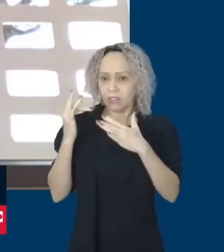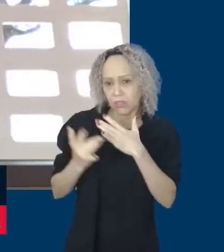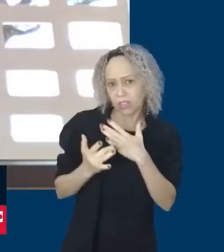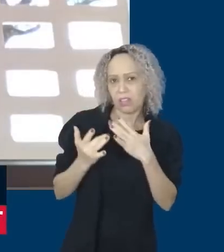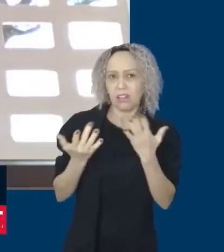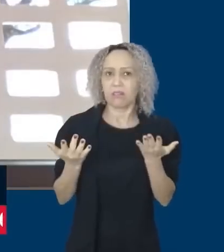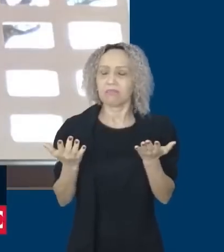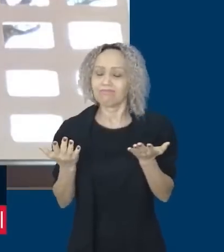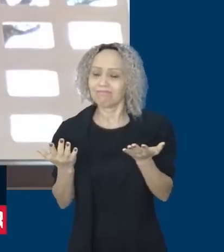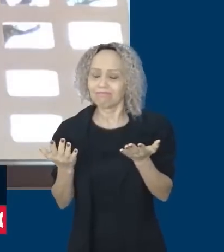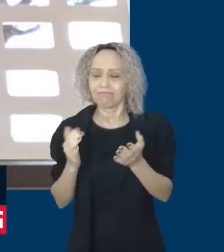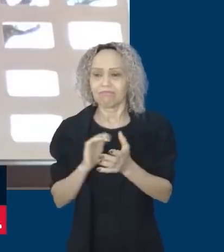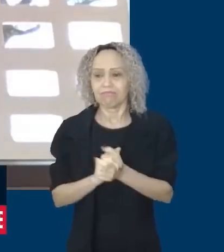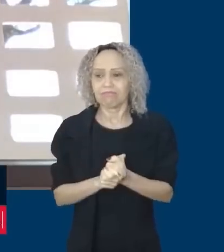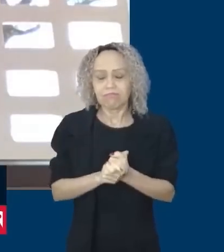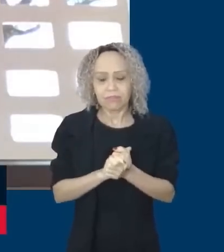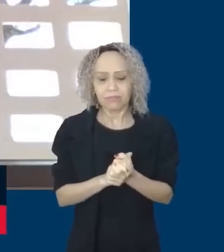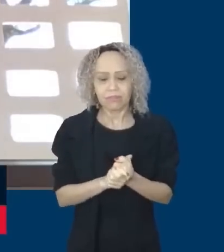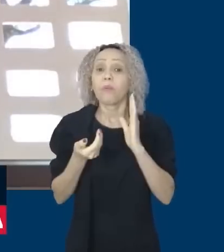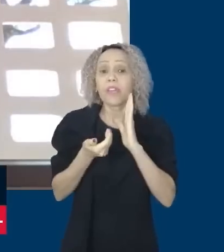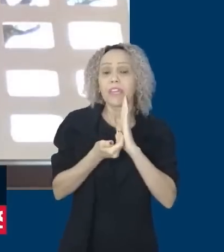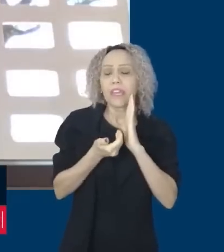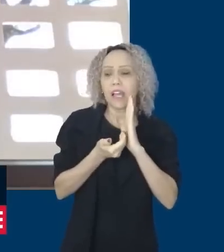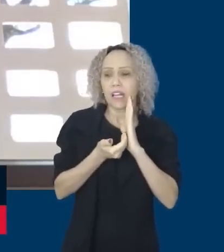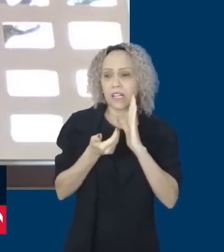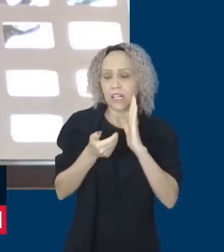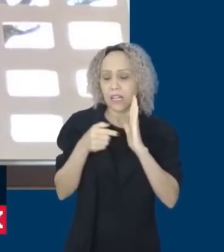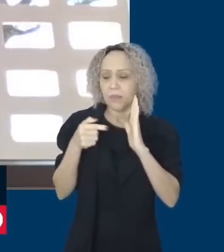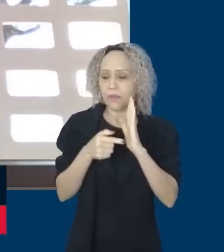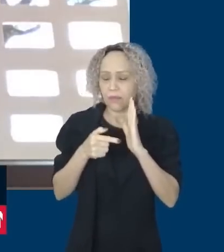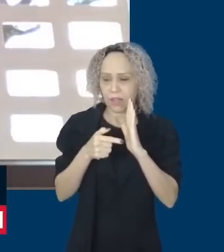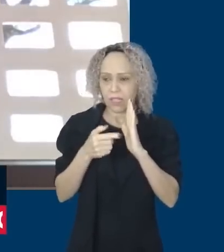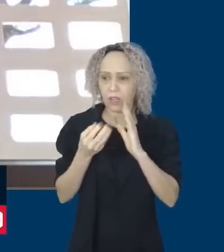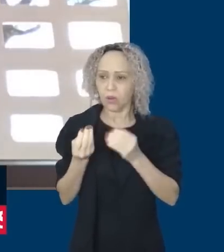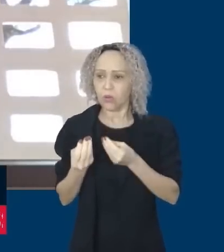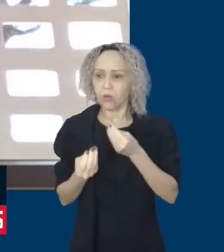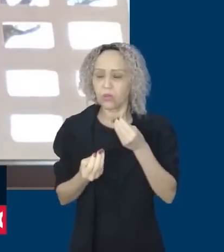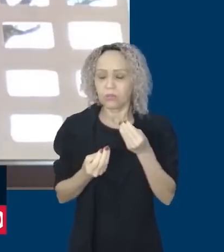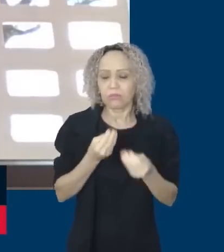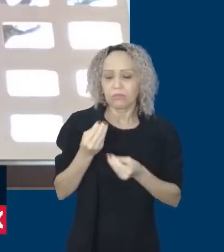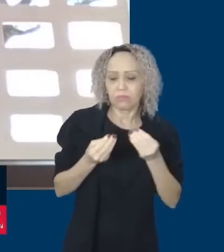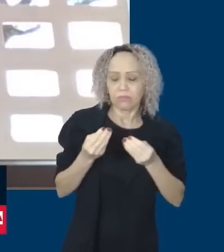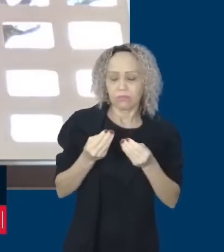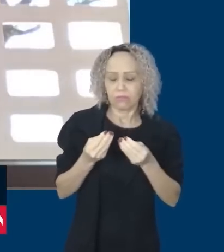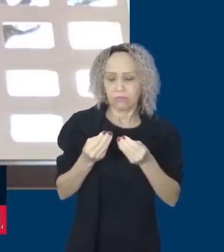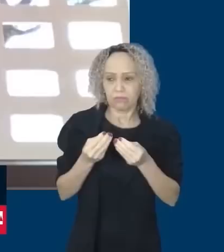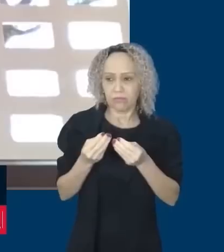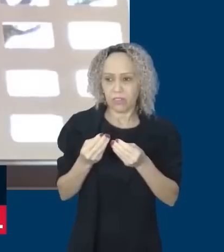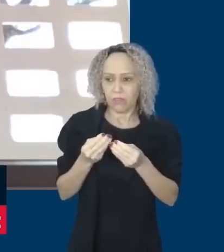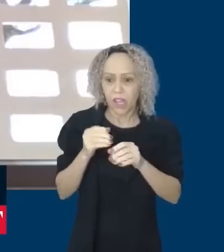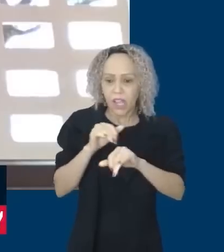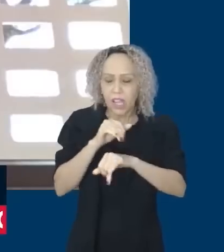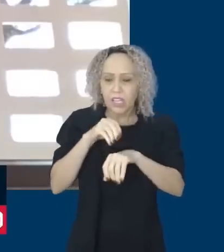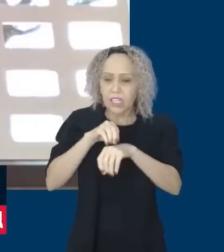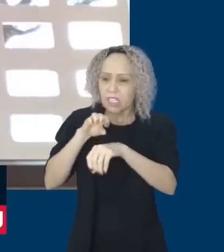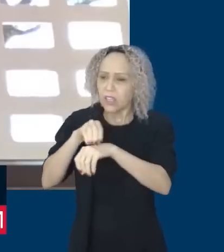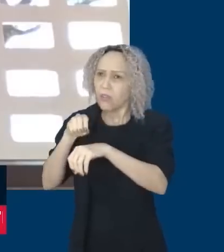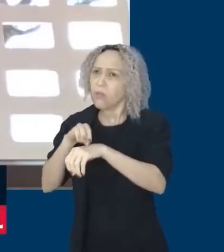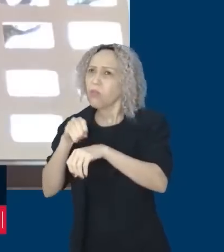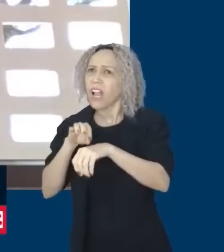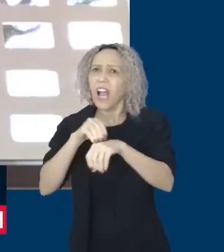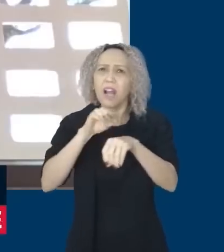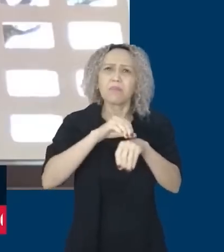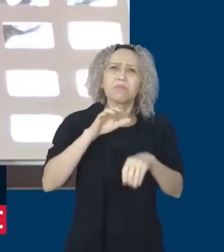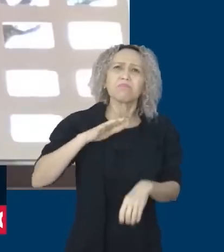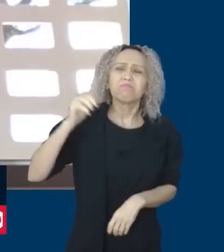desafio é como que a TV Câmara vai interiorizar esse país, ver a complexidade que é esse país e,